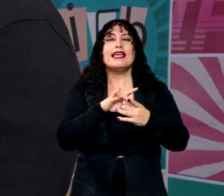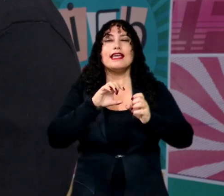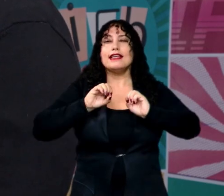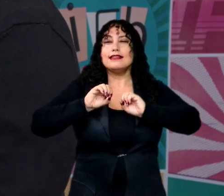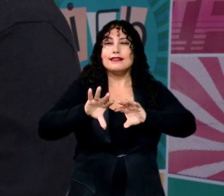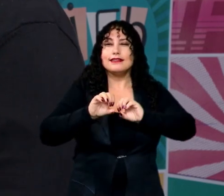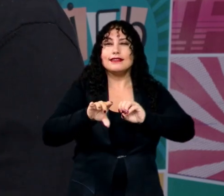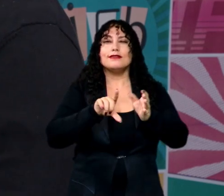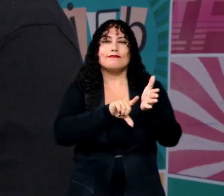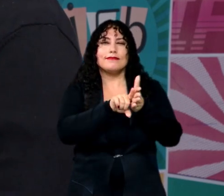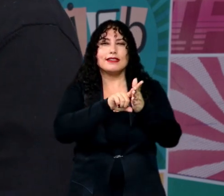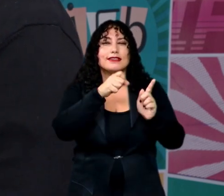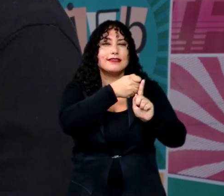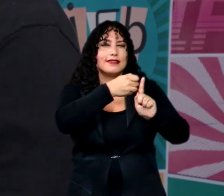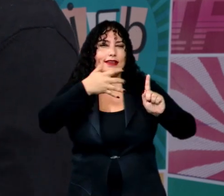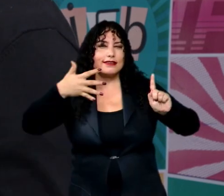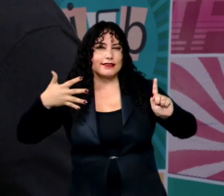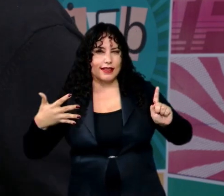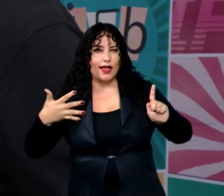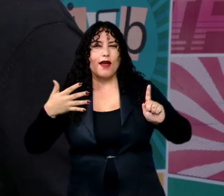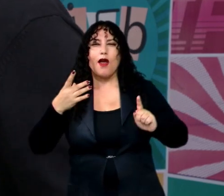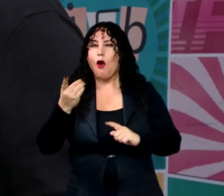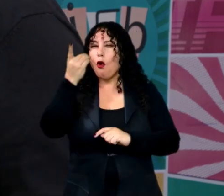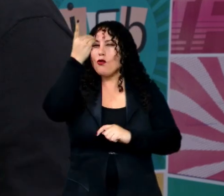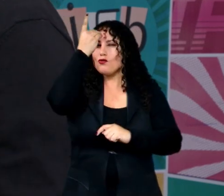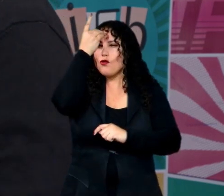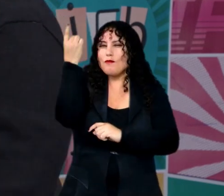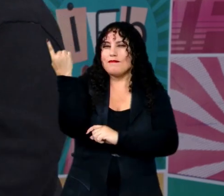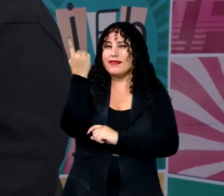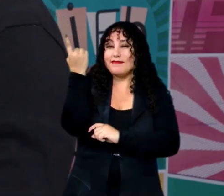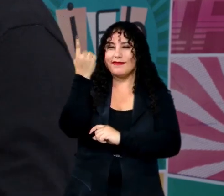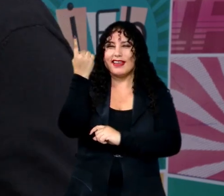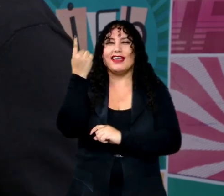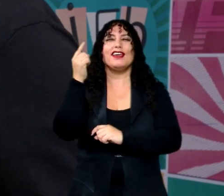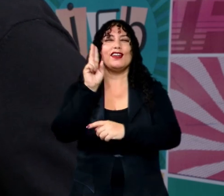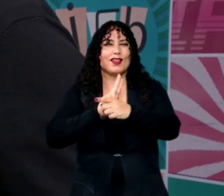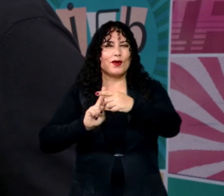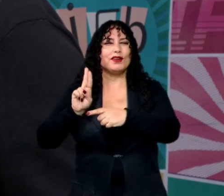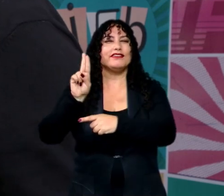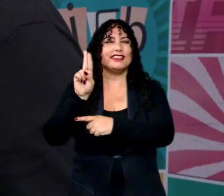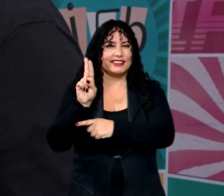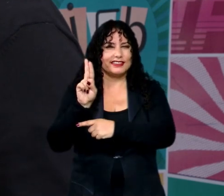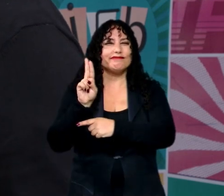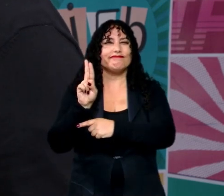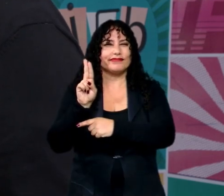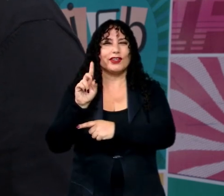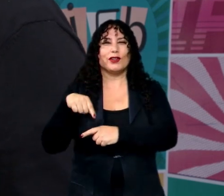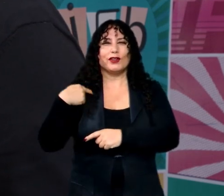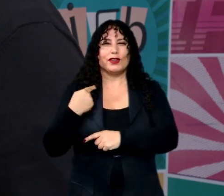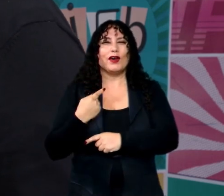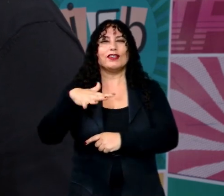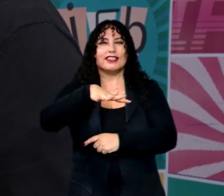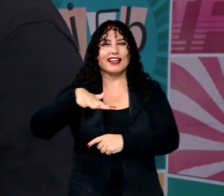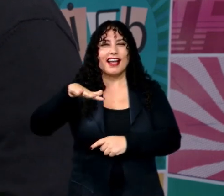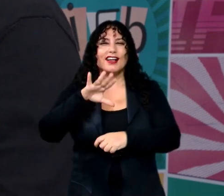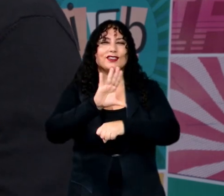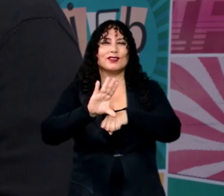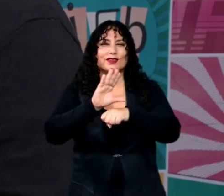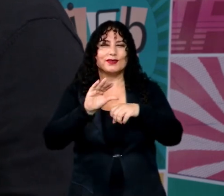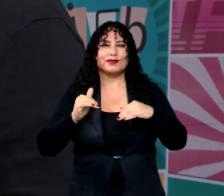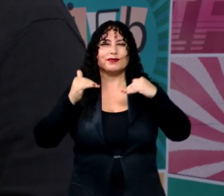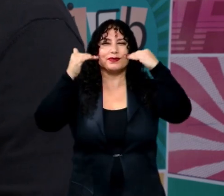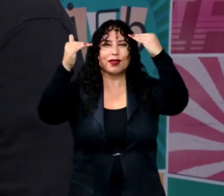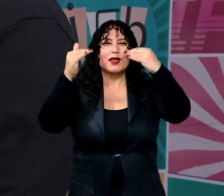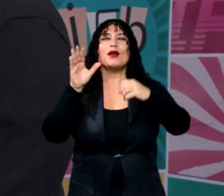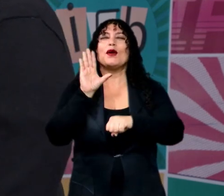autores que falam que a extensão é a vocação primeira da universidade, né? aham, No nosso caso, da educação superior, da educação